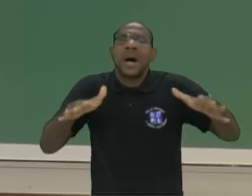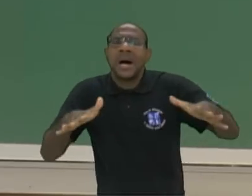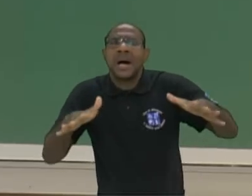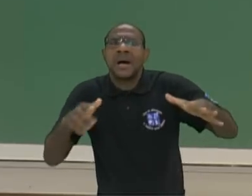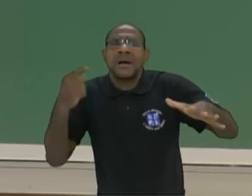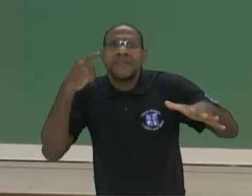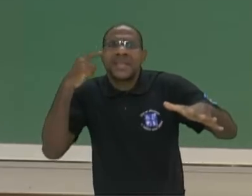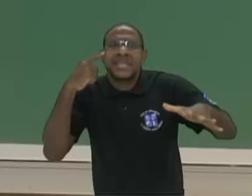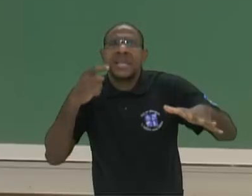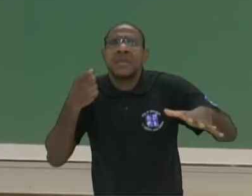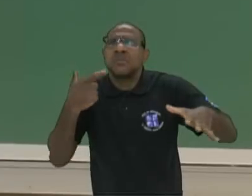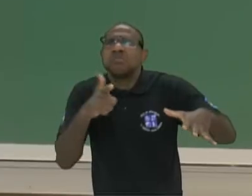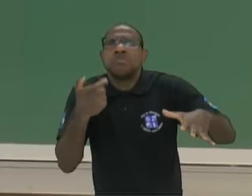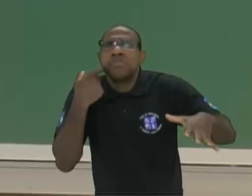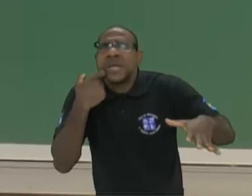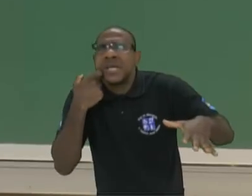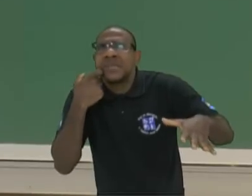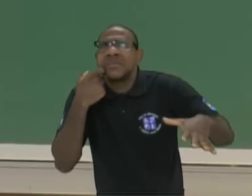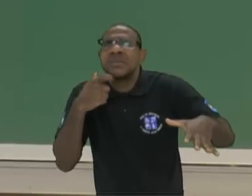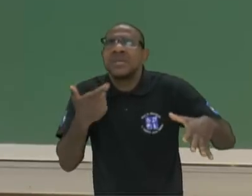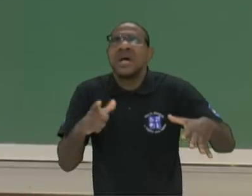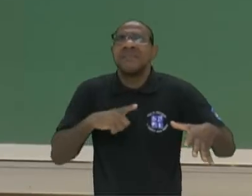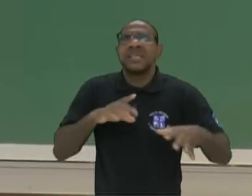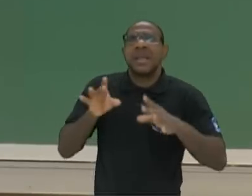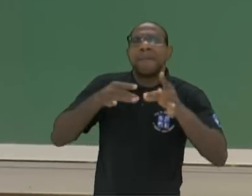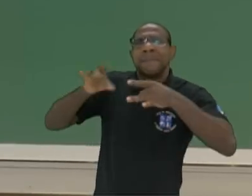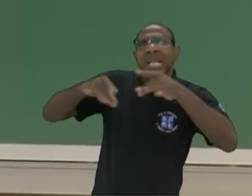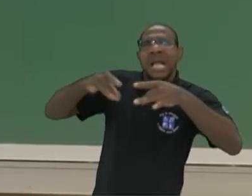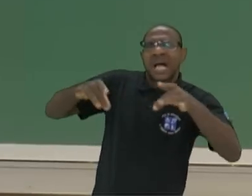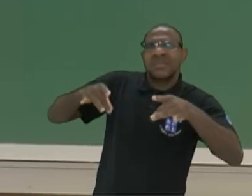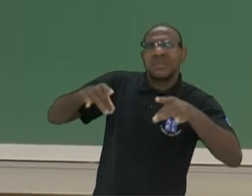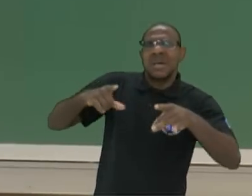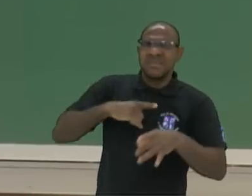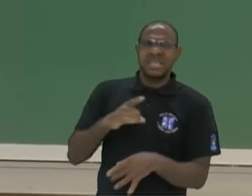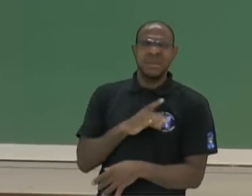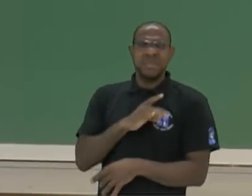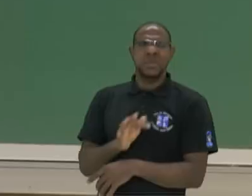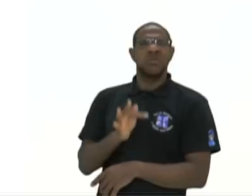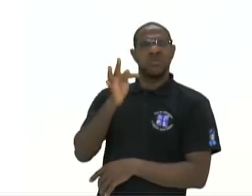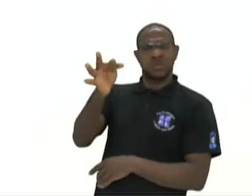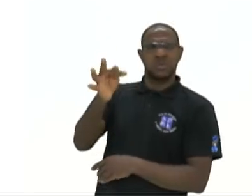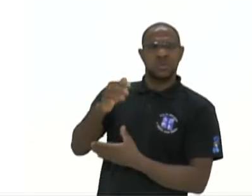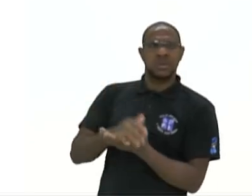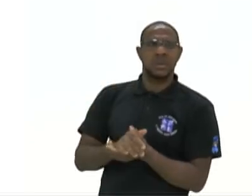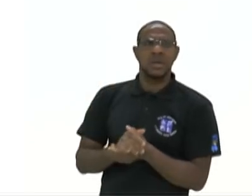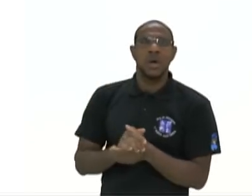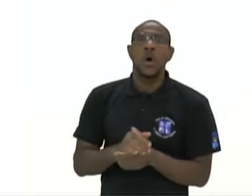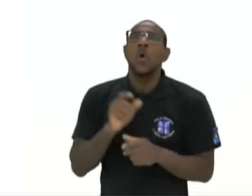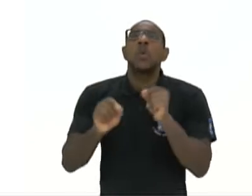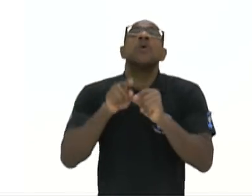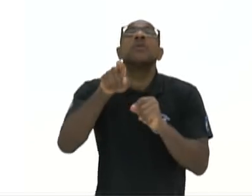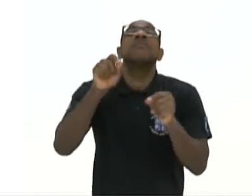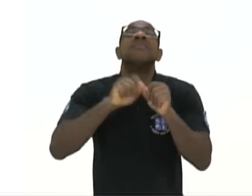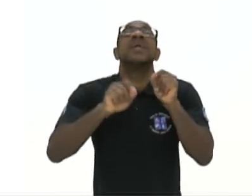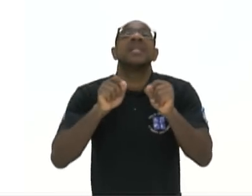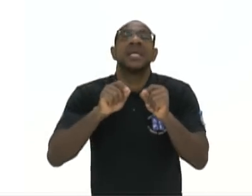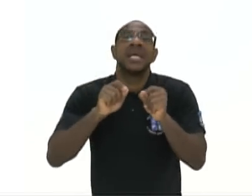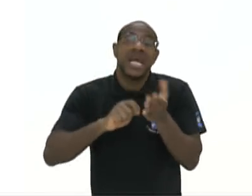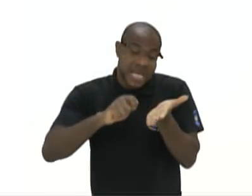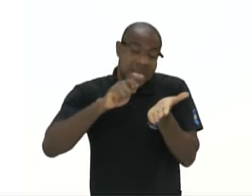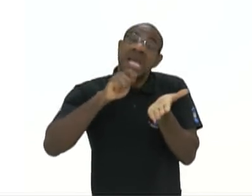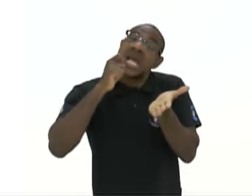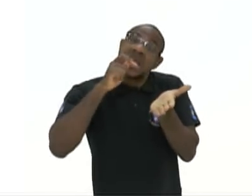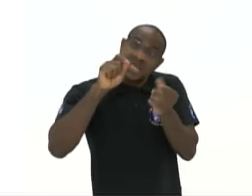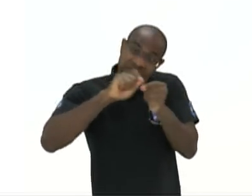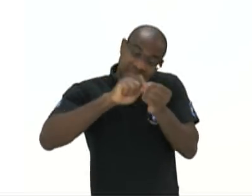aí, né? Então dá um certo medo do futuro. O que você vai fazer? Escreva uma carta de repúdio à população